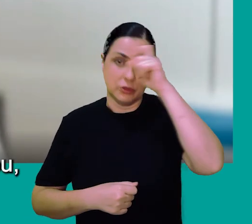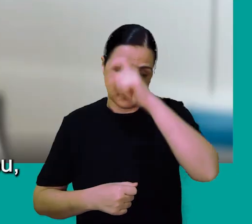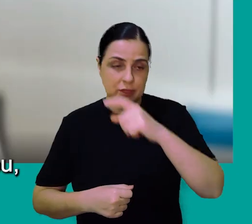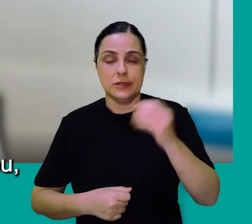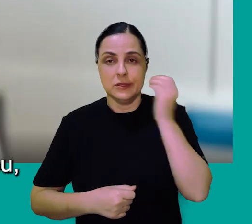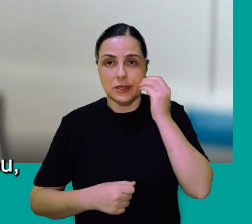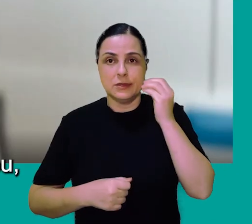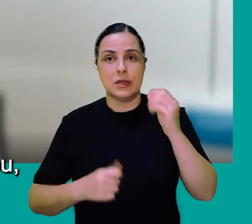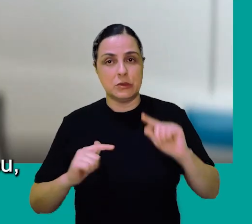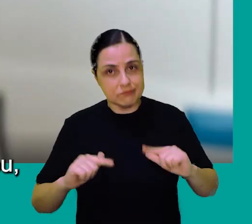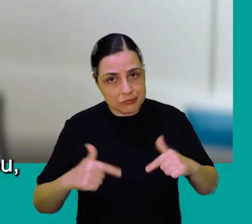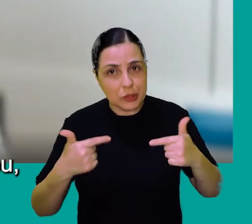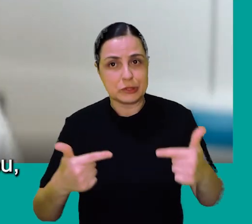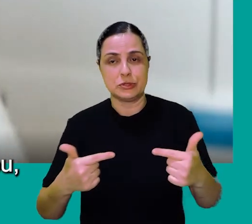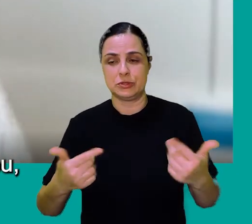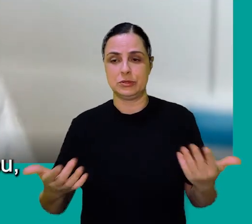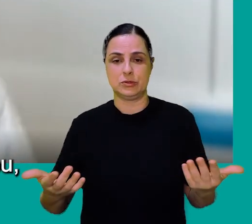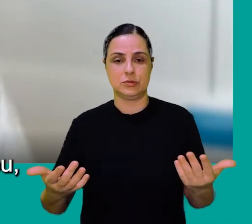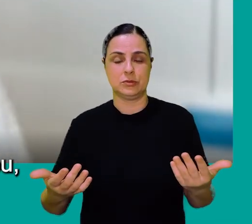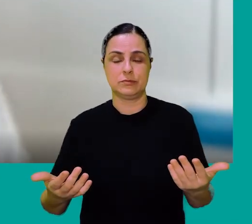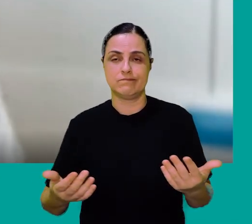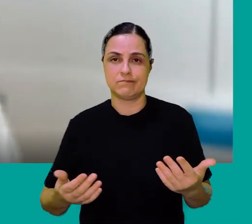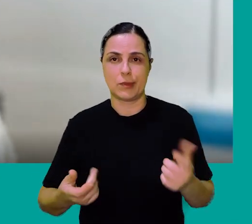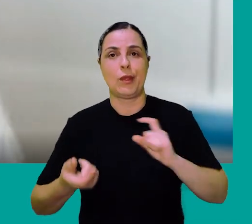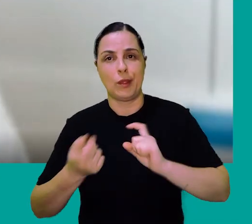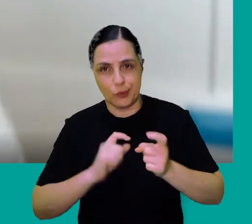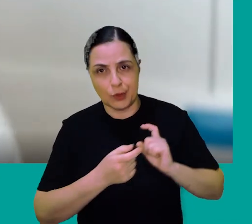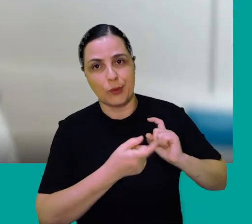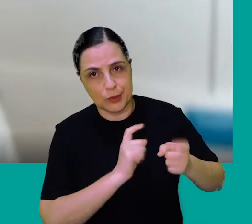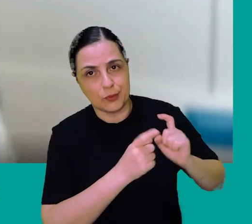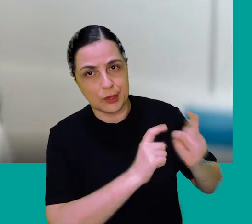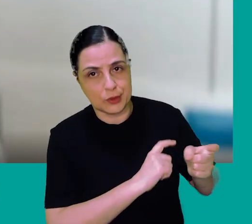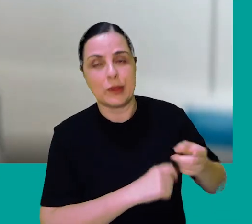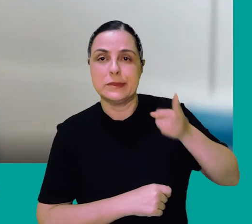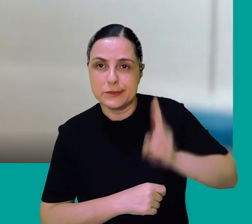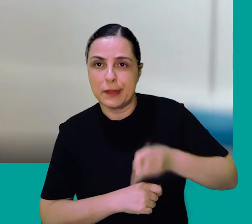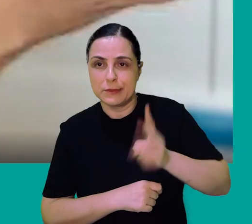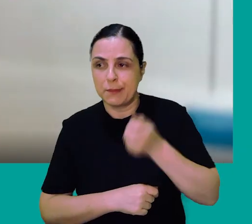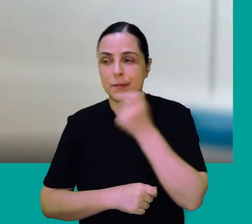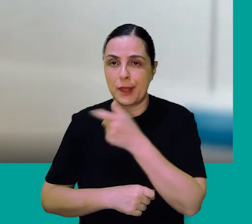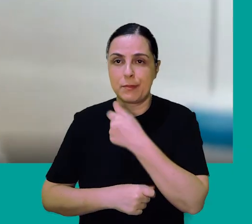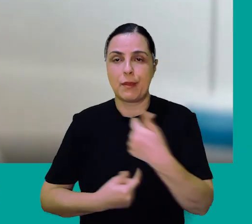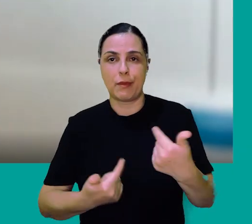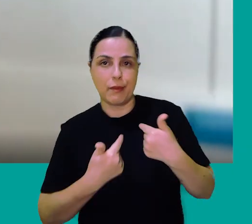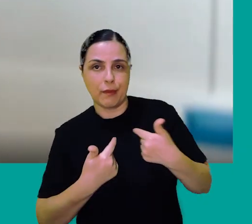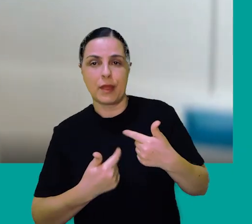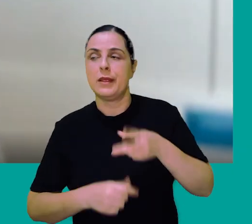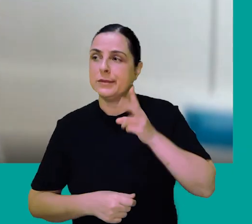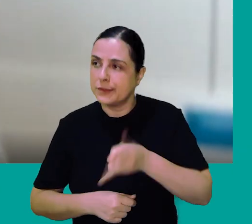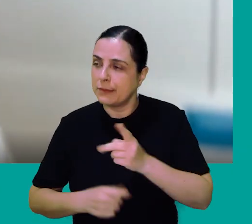esse espaço, por essa, tipo, toda reunião o cara faz essa piada. Assim, toda reunião essa mulher me fala isso